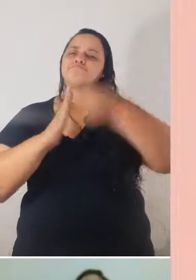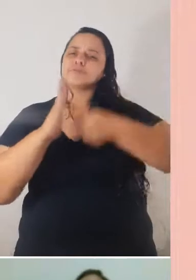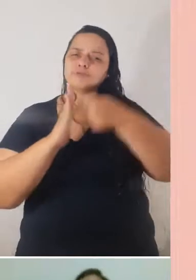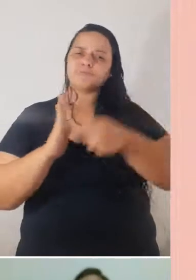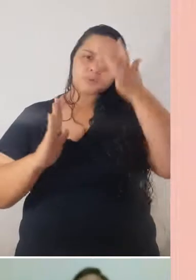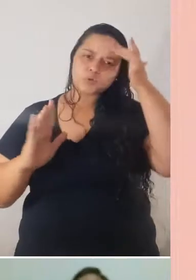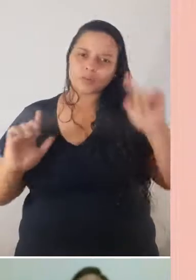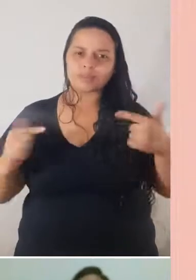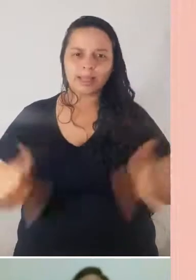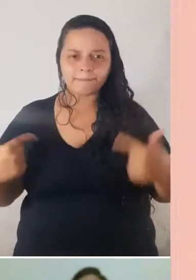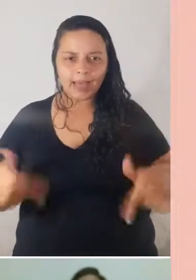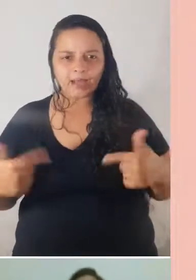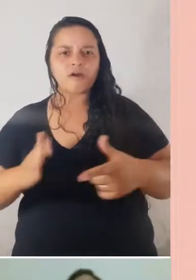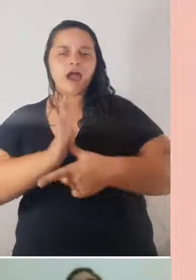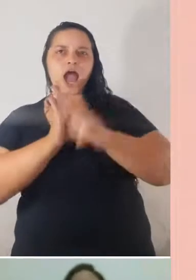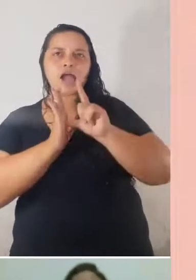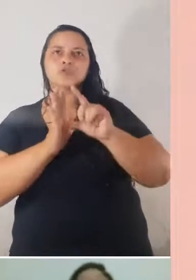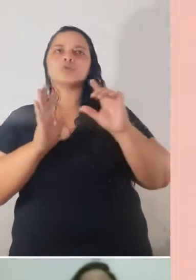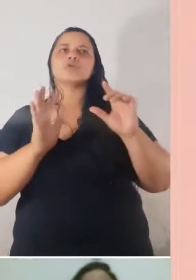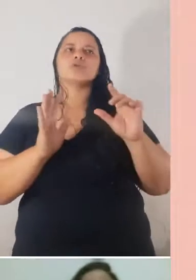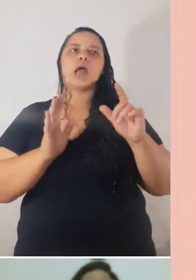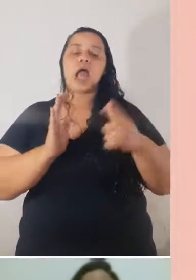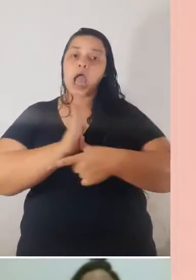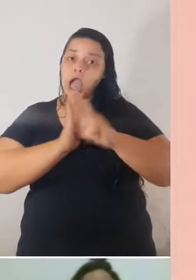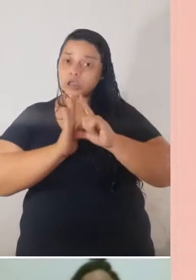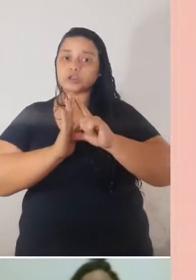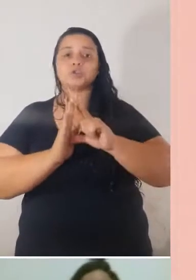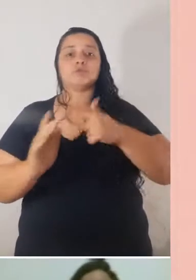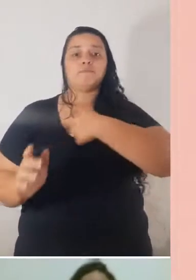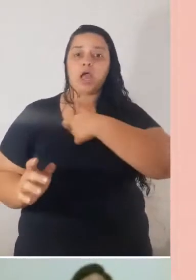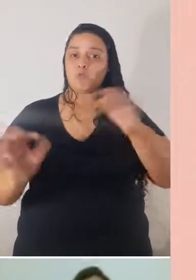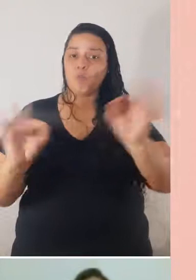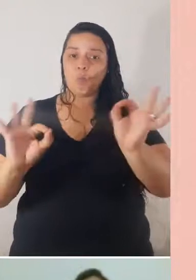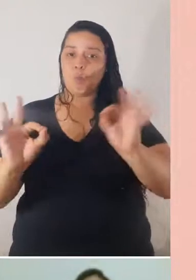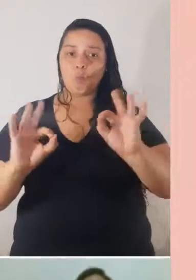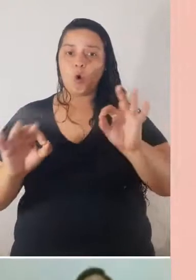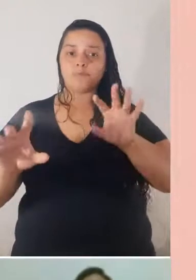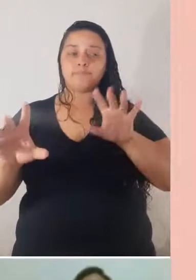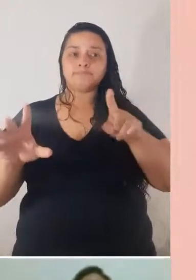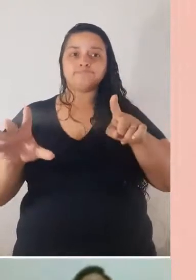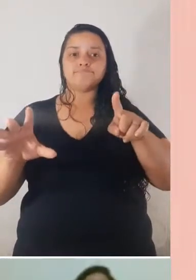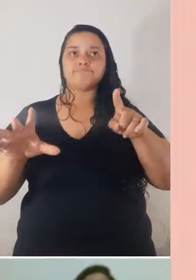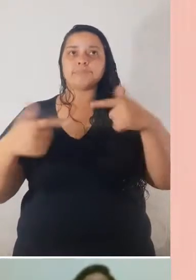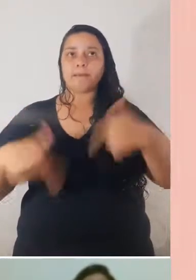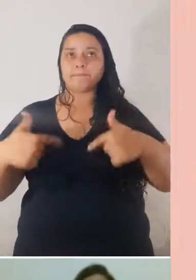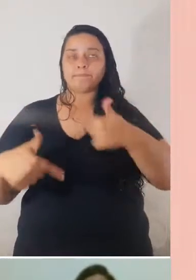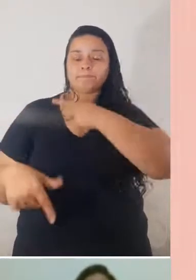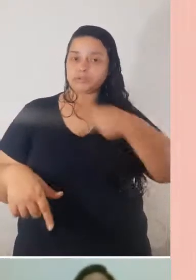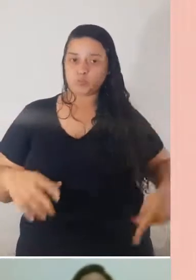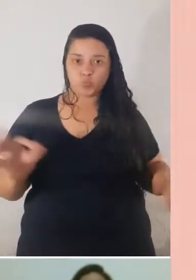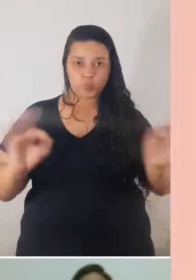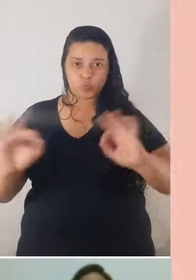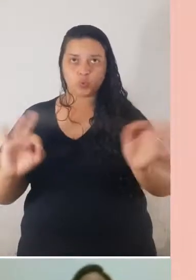trabalhadores muito antes, inclusive, de Vargas assumir o poder em 30. Mas é só em